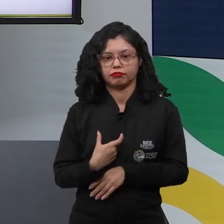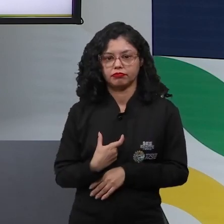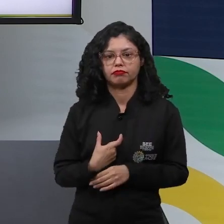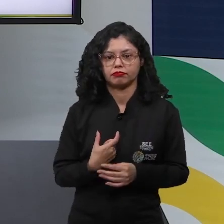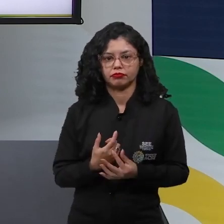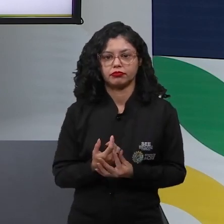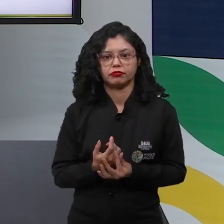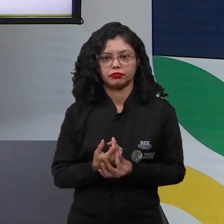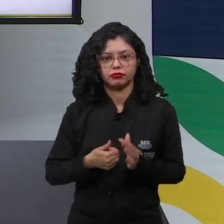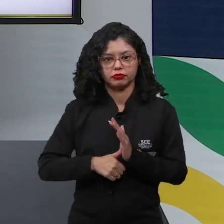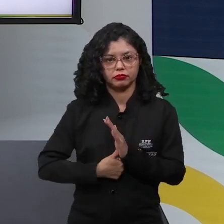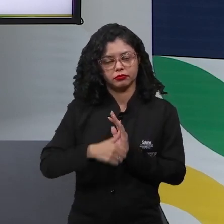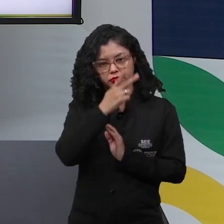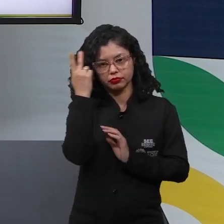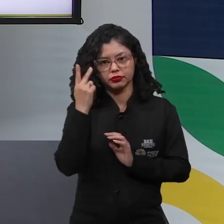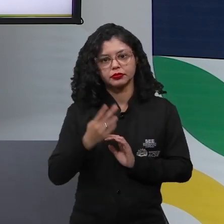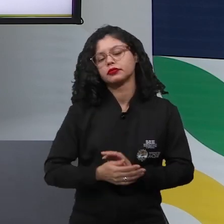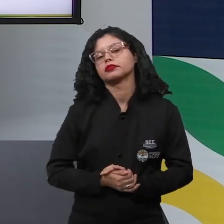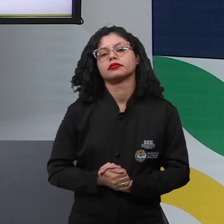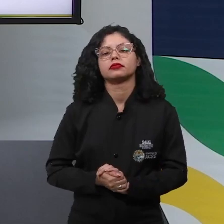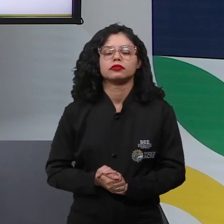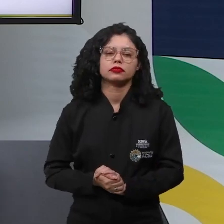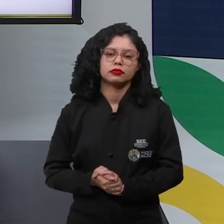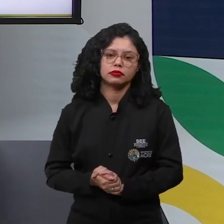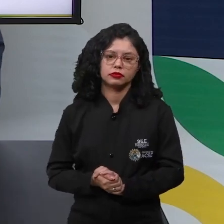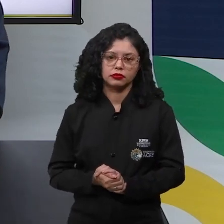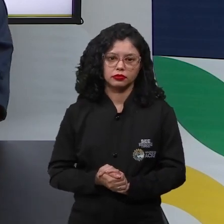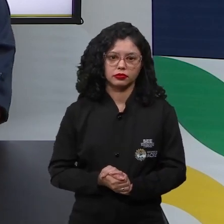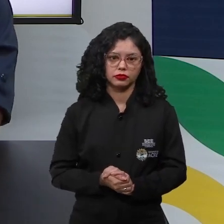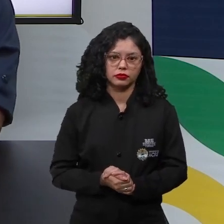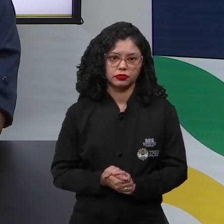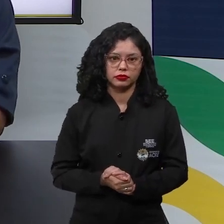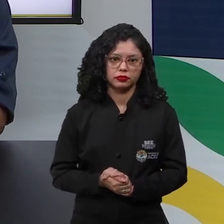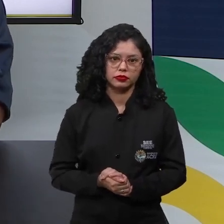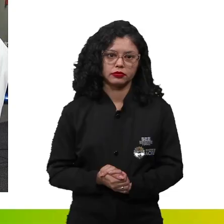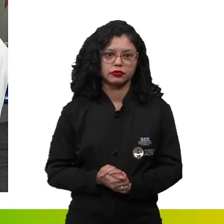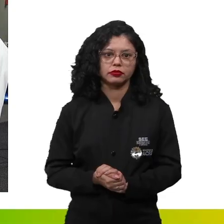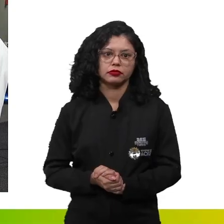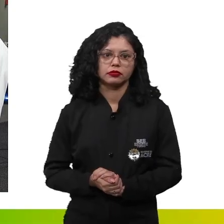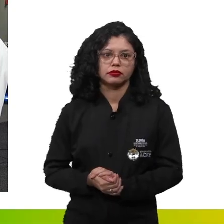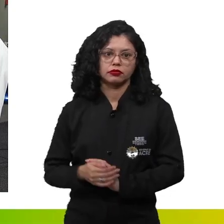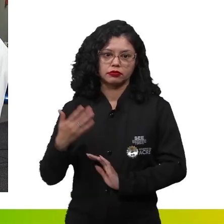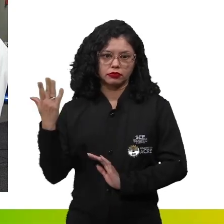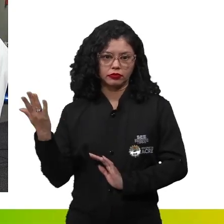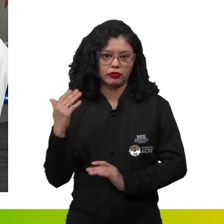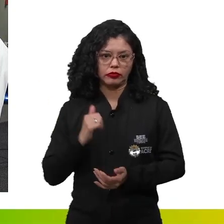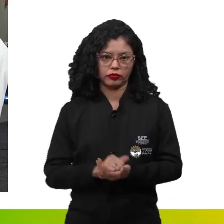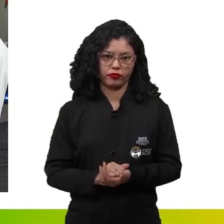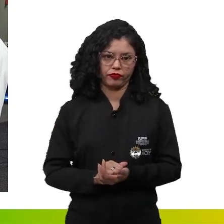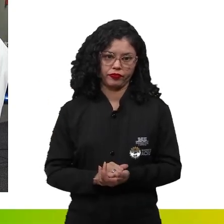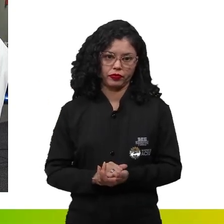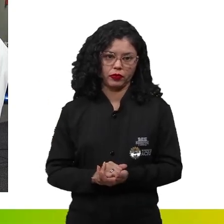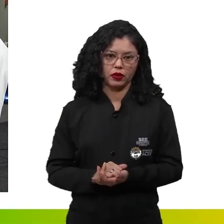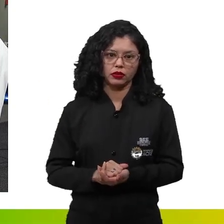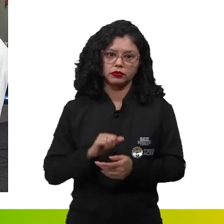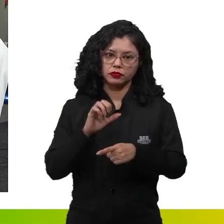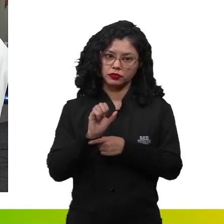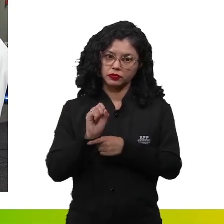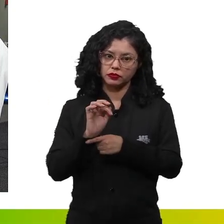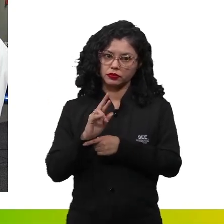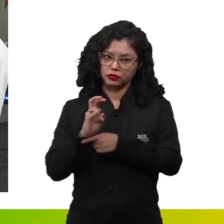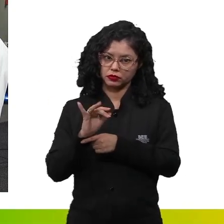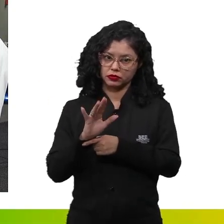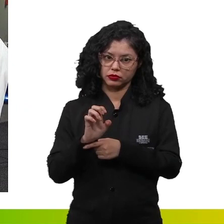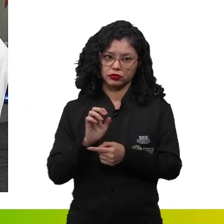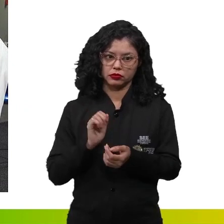e a identidade da pessoa. Tá ok? Temos outros casos também. Olha só esse caso, a síndrome do